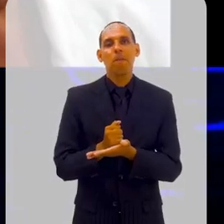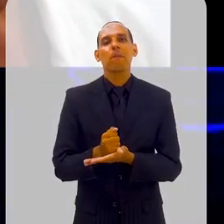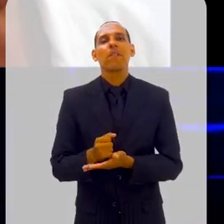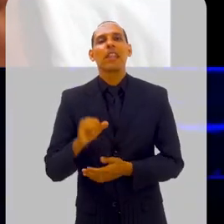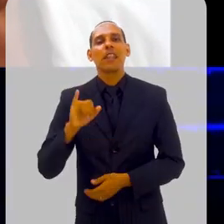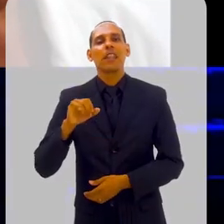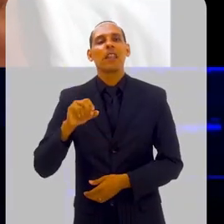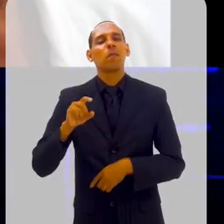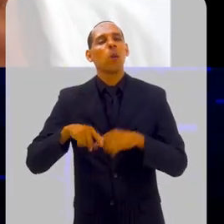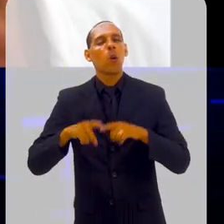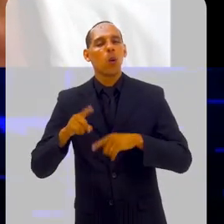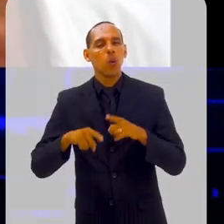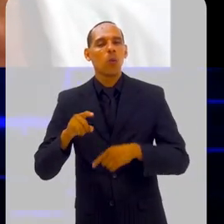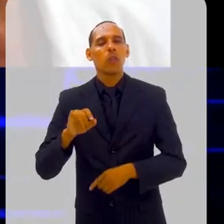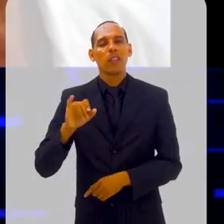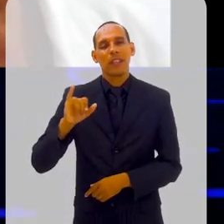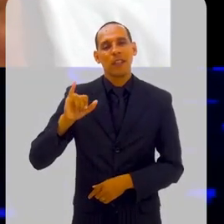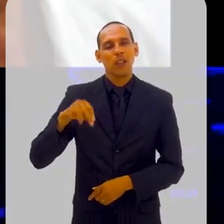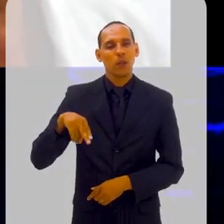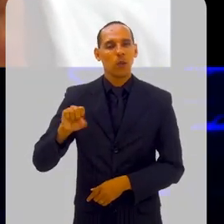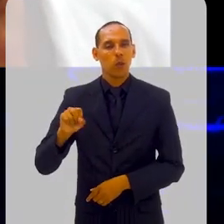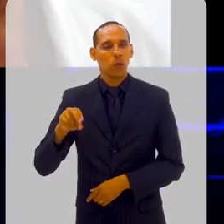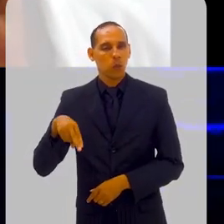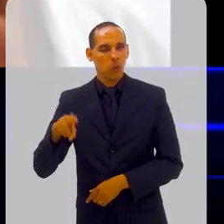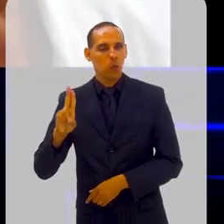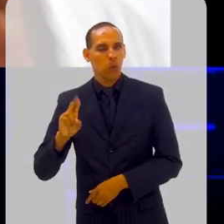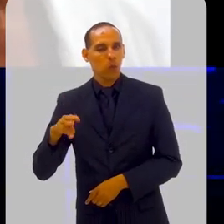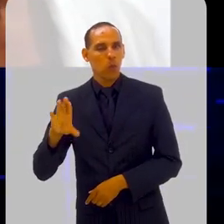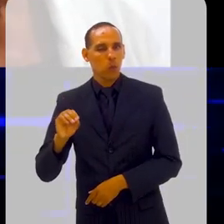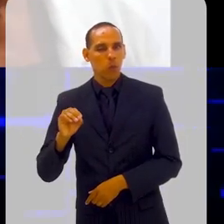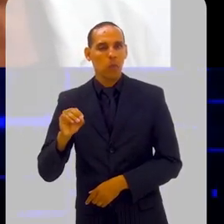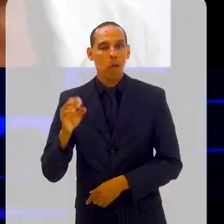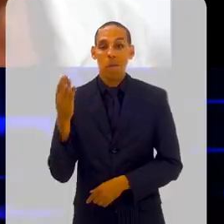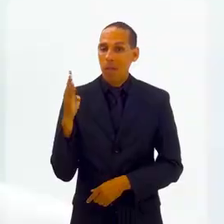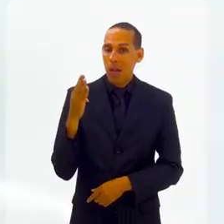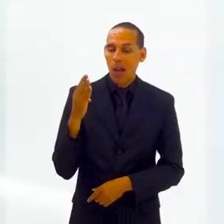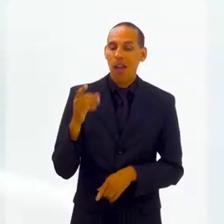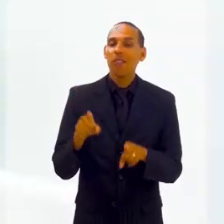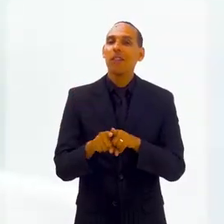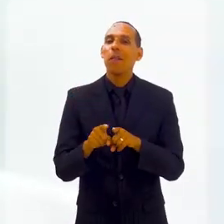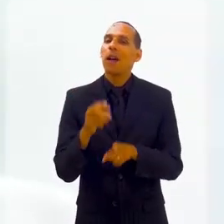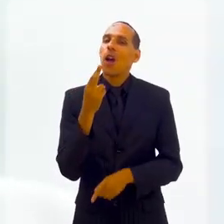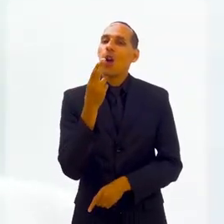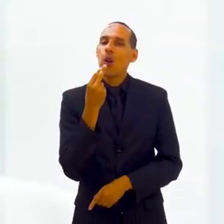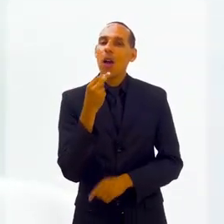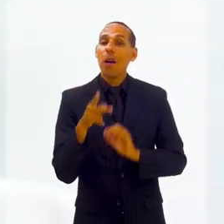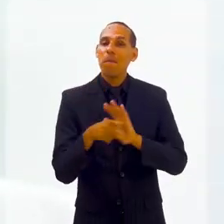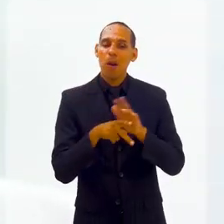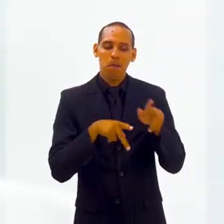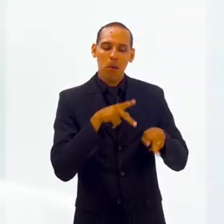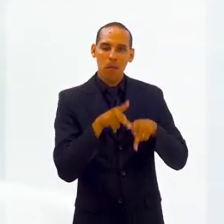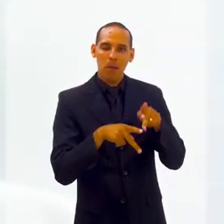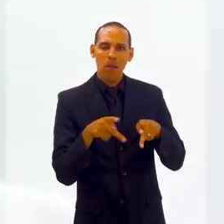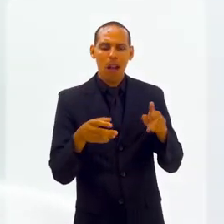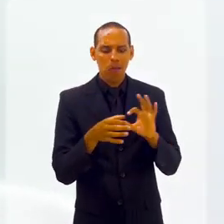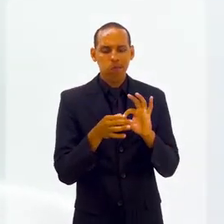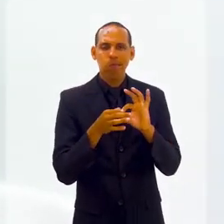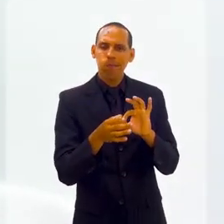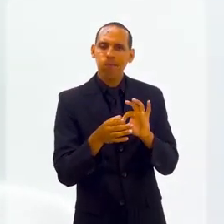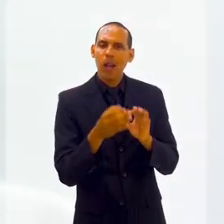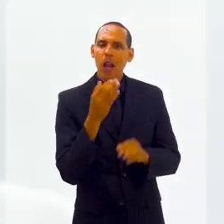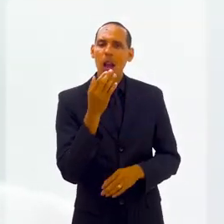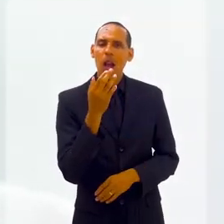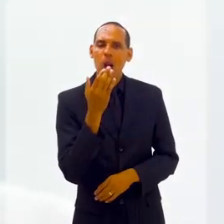e que também vão estar muito relacionados nutrição da população e aí a gente faz um nexo né com